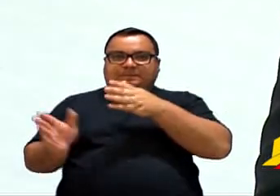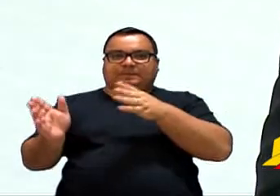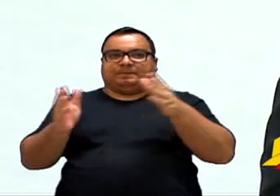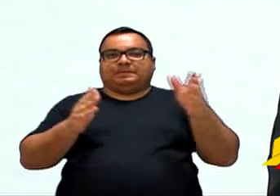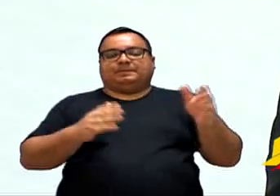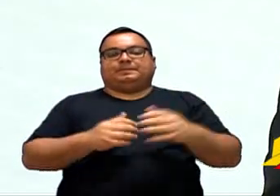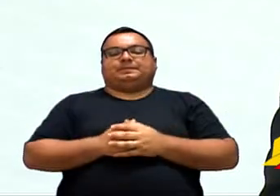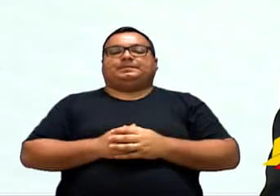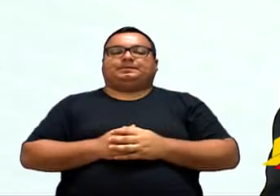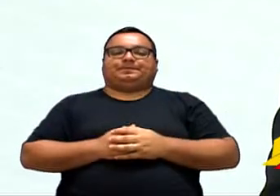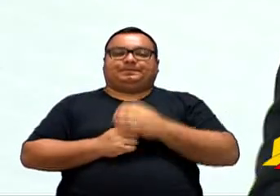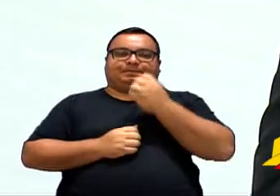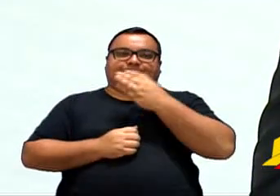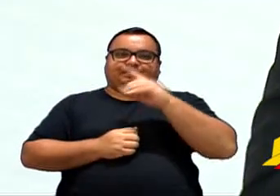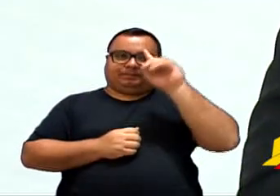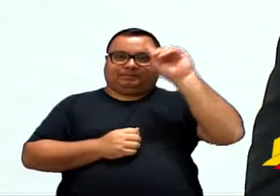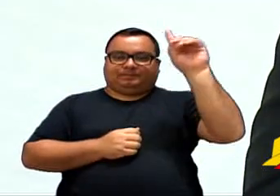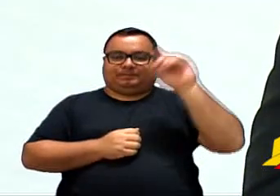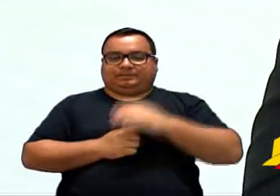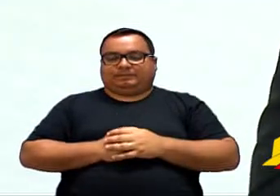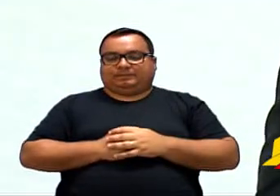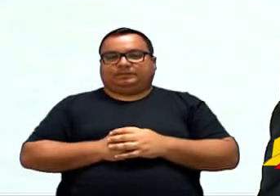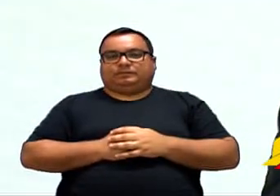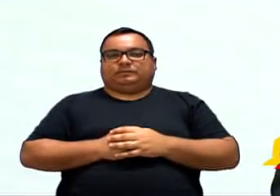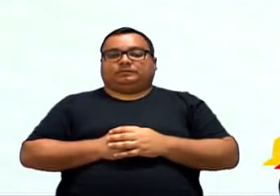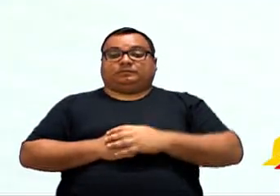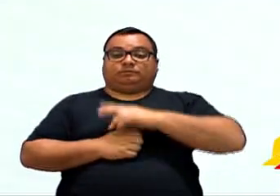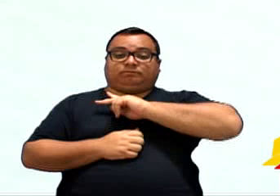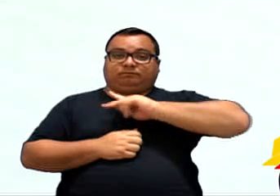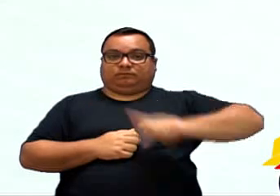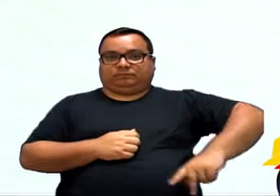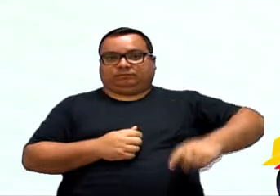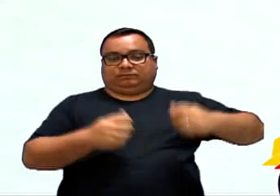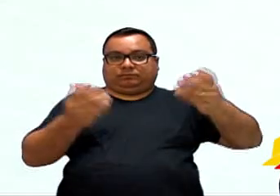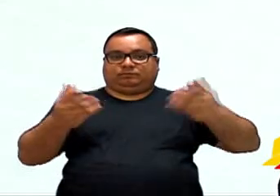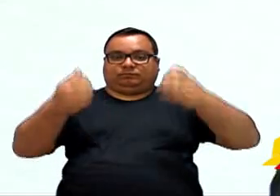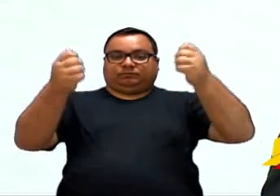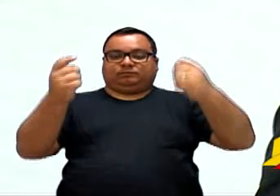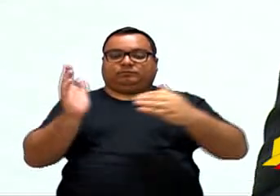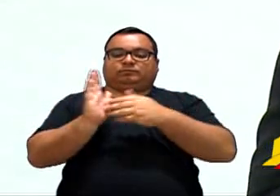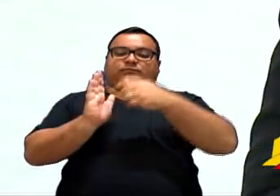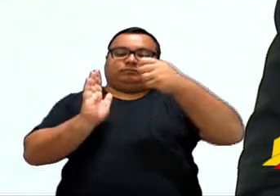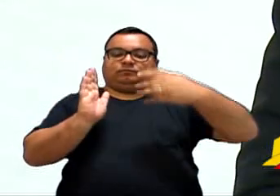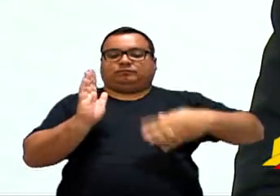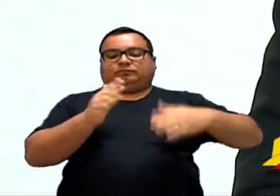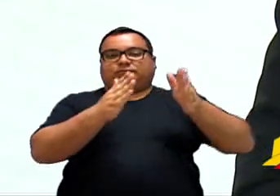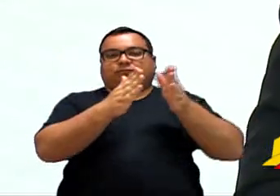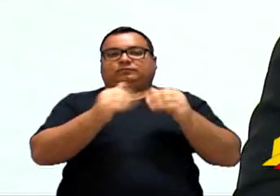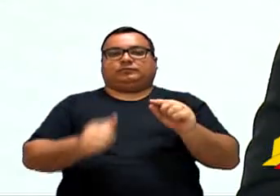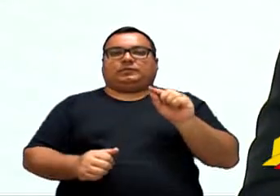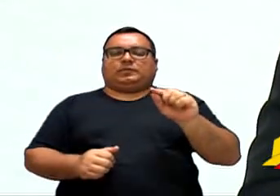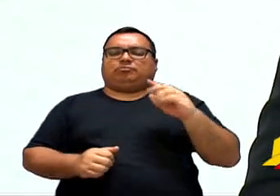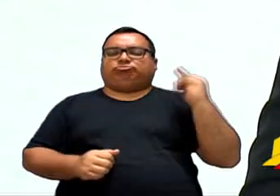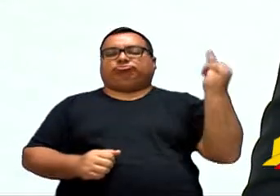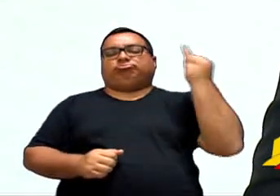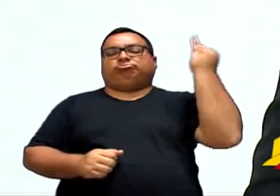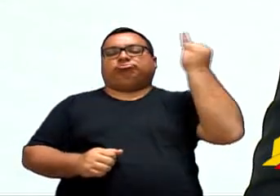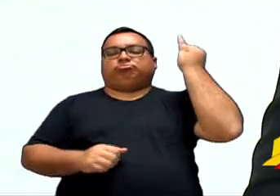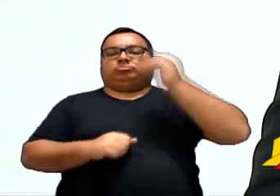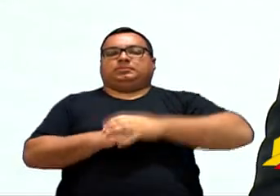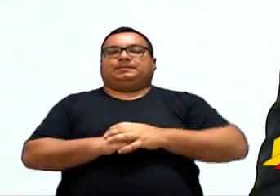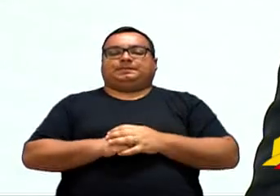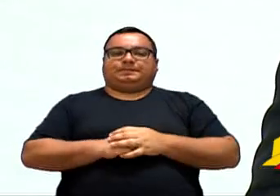bem-vindas. Bom dia. Senhor presidente, eu venho trazer aqui um requerimento que para nós é muito importante, né?